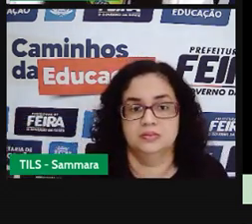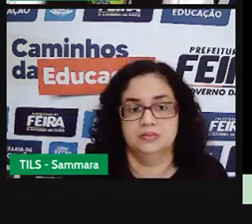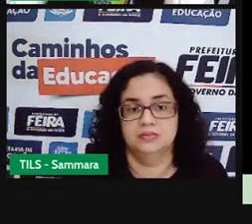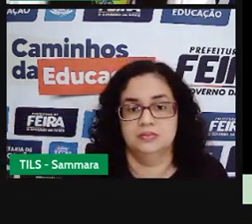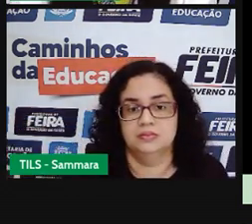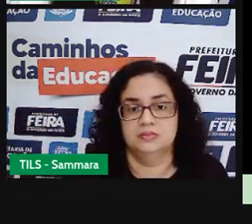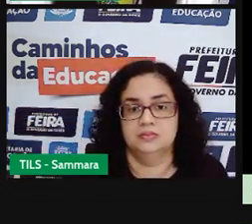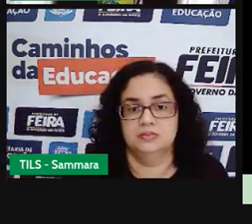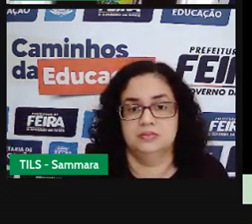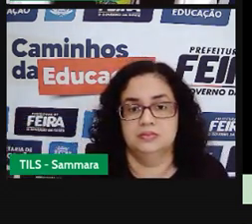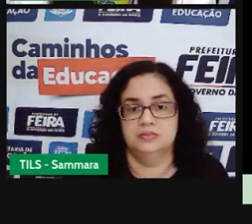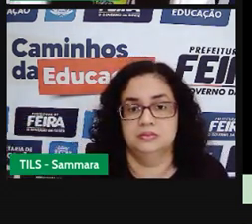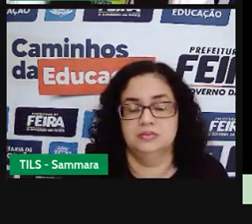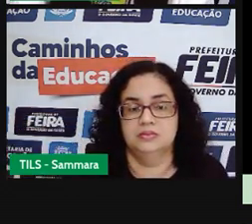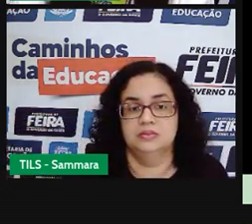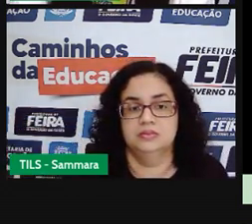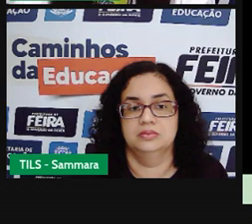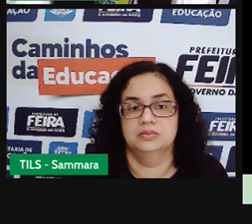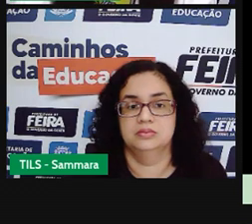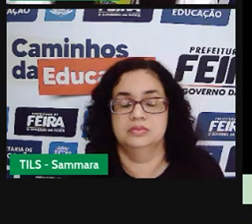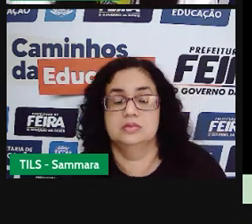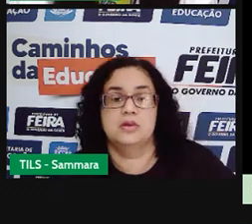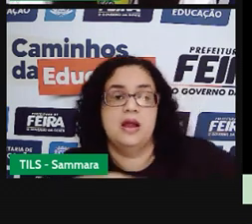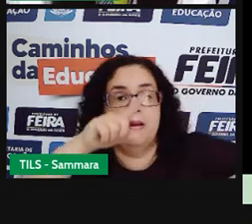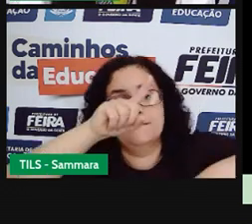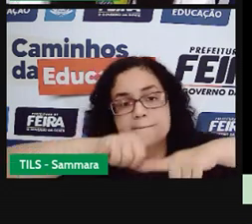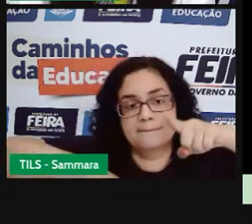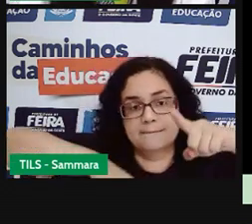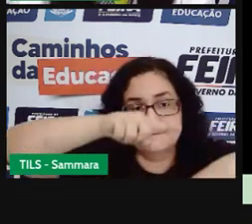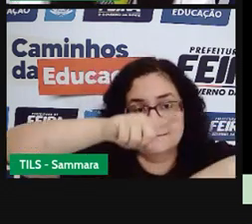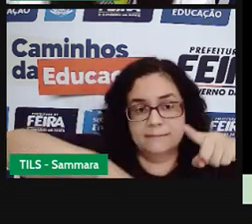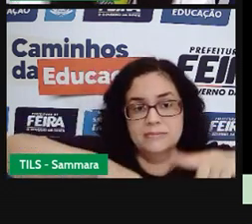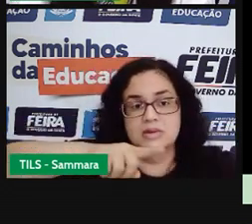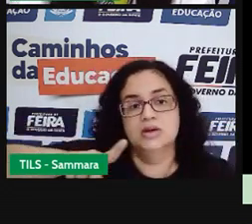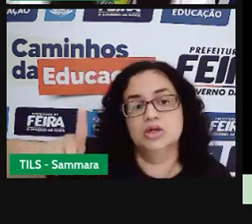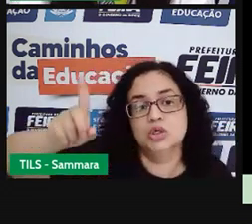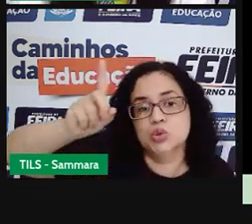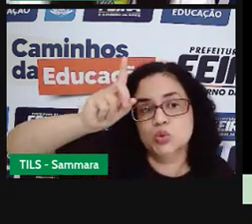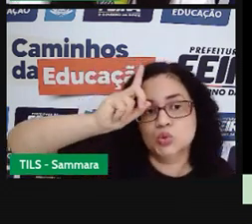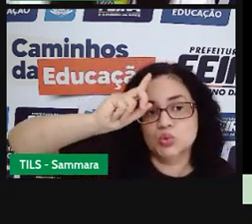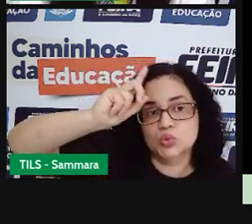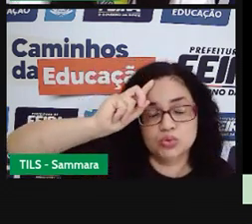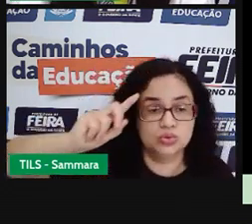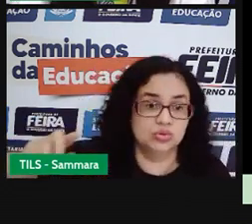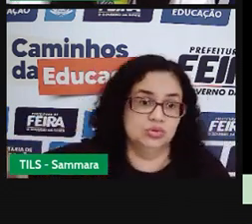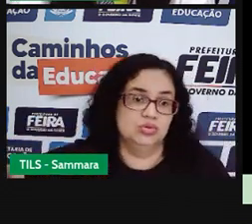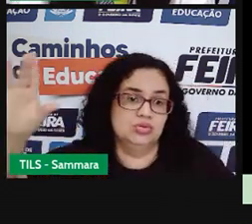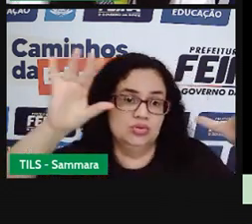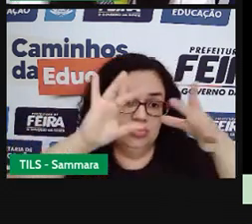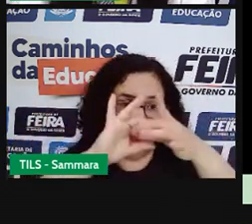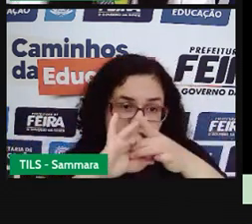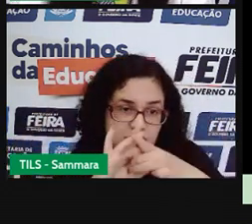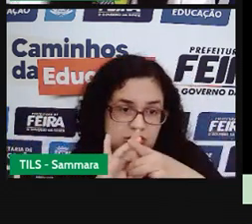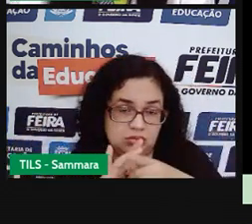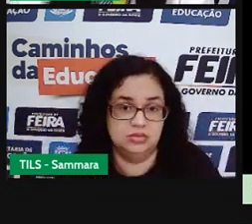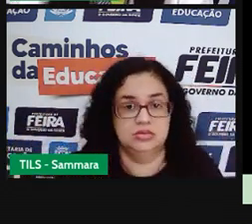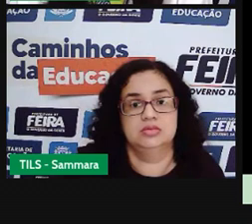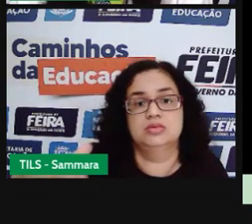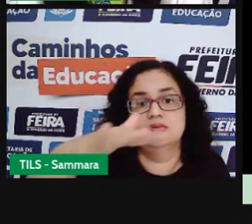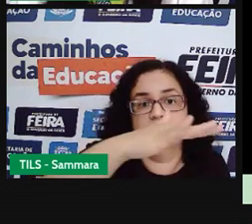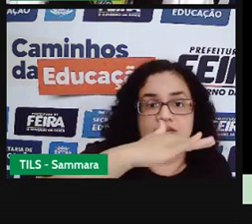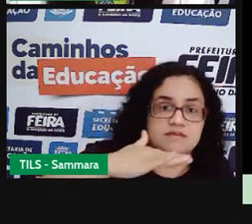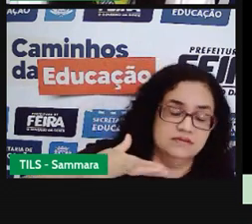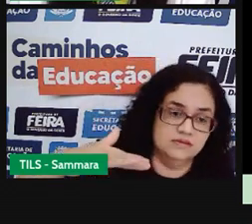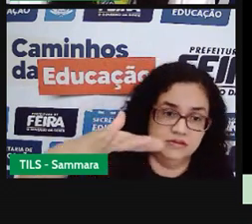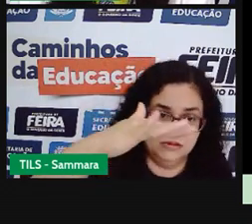objeto do dia a dia a gente pode associar a esta forma espacial uma